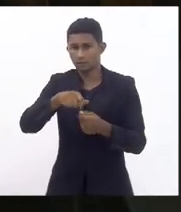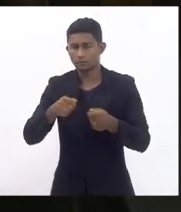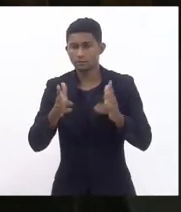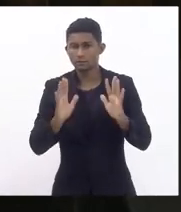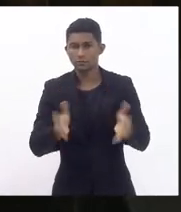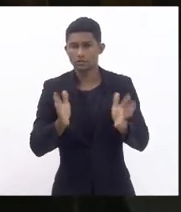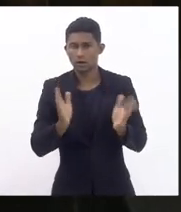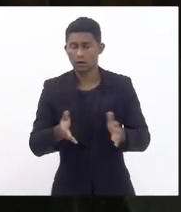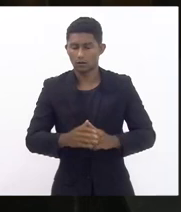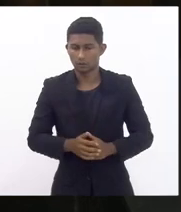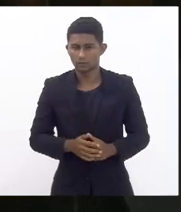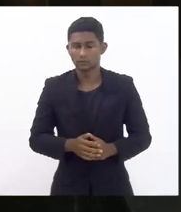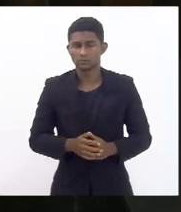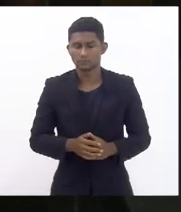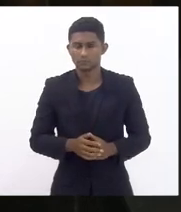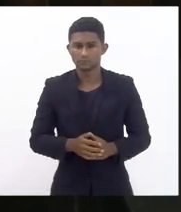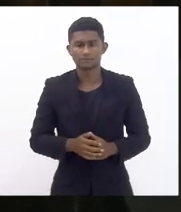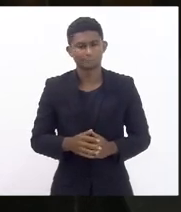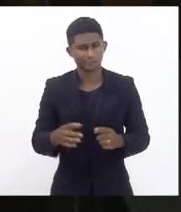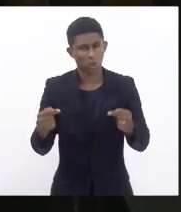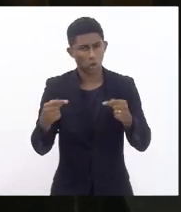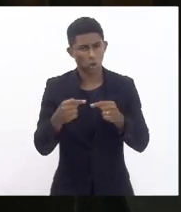ordem econômica mundial,